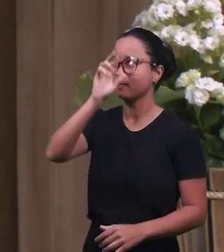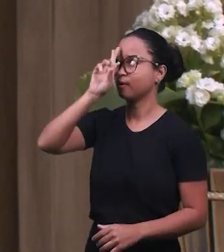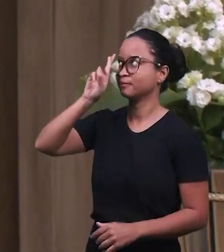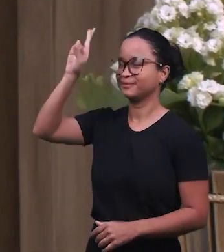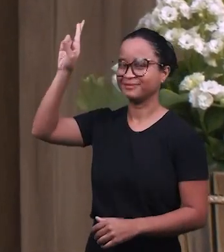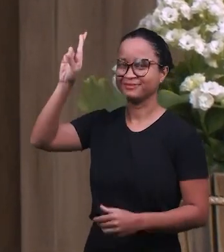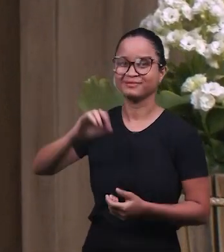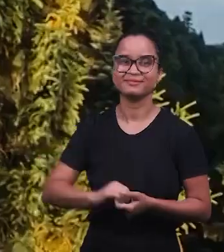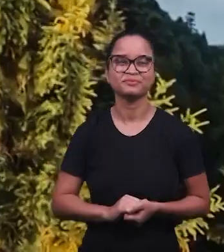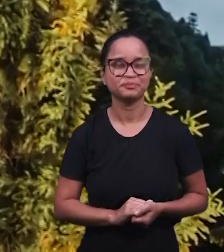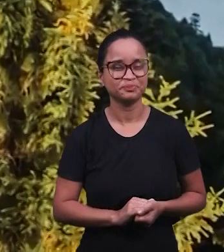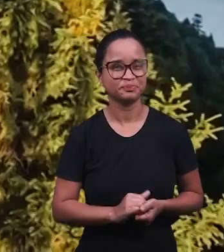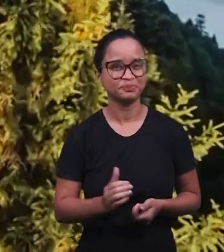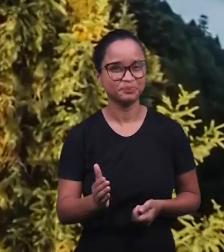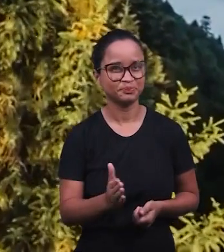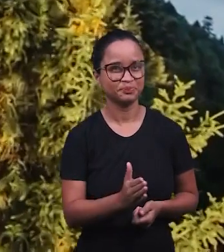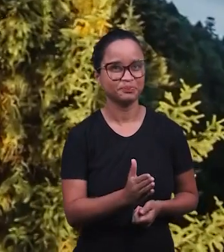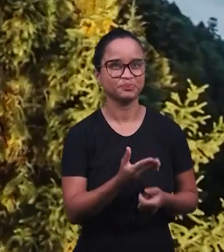ao nome do Senhor.